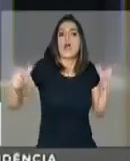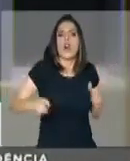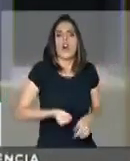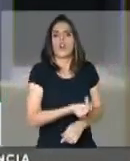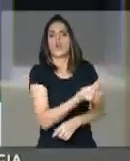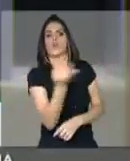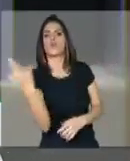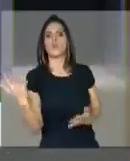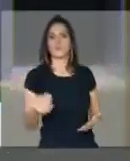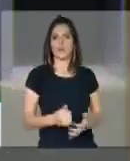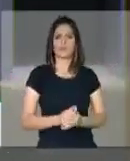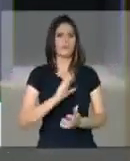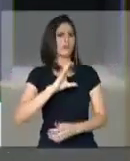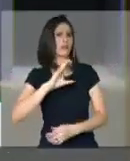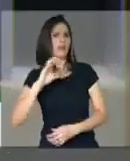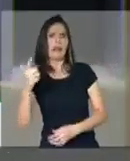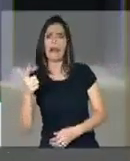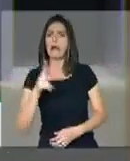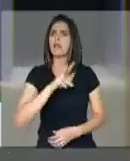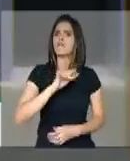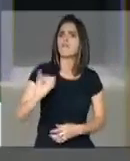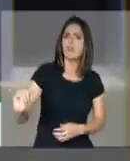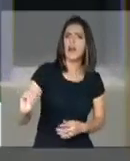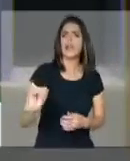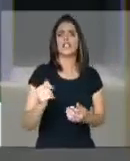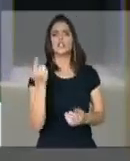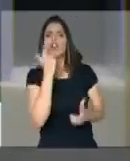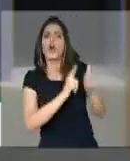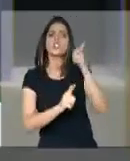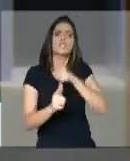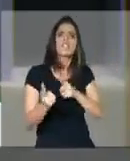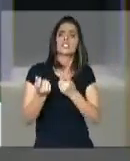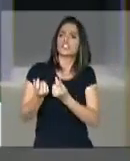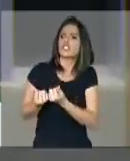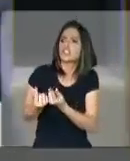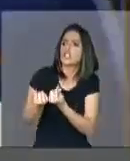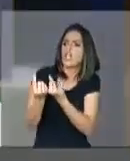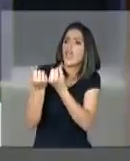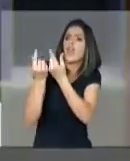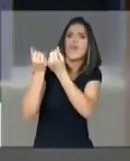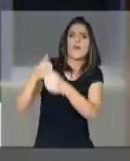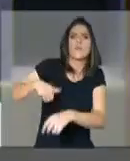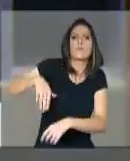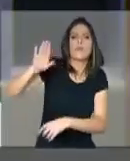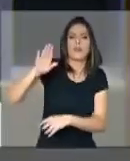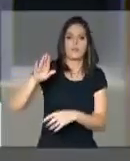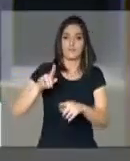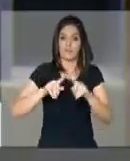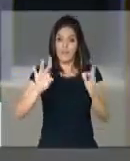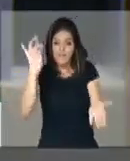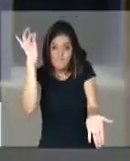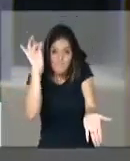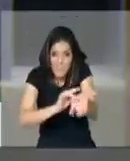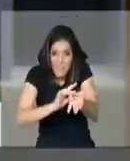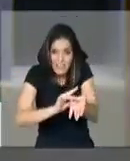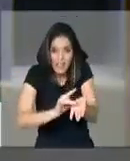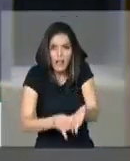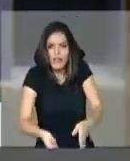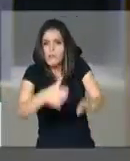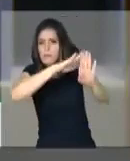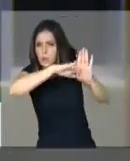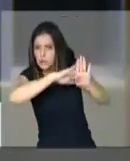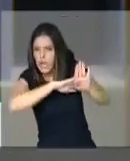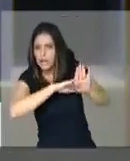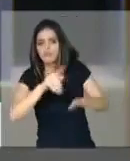essa repercussão gerará um recurso maior. Mas a verdade verdadeira é que